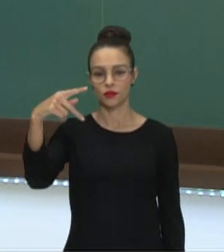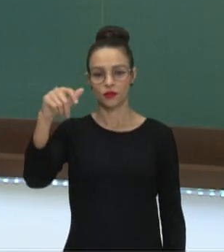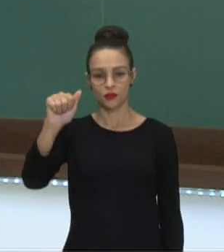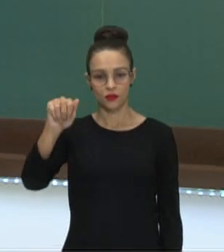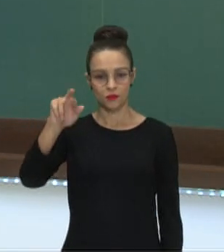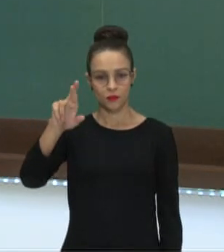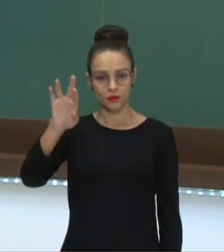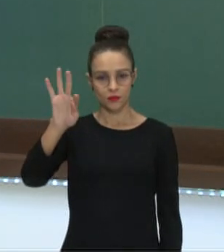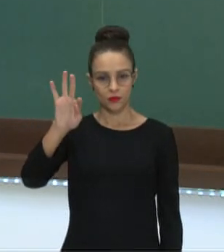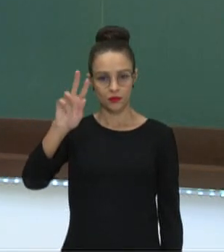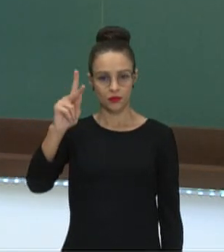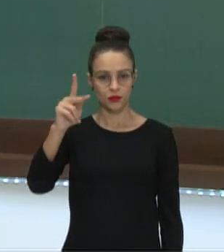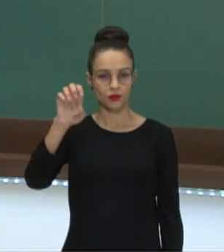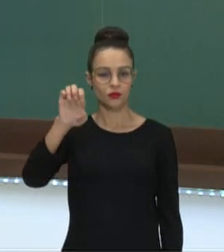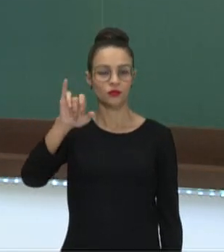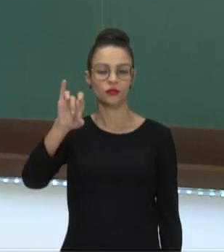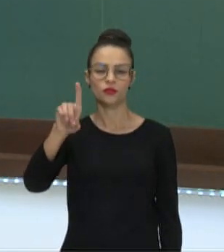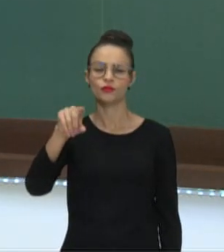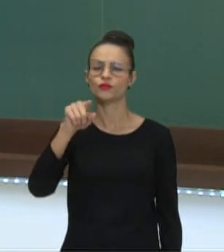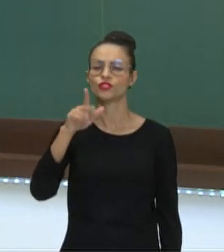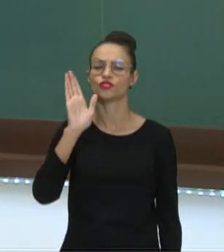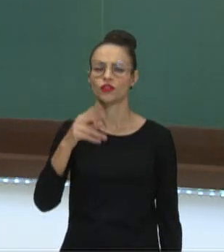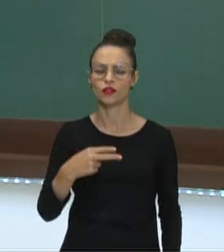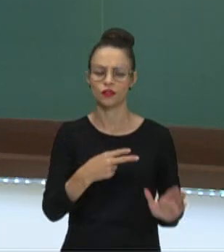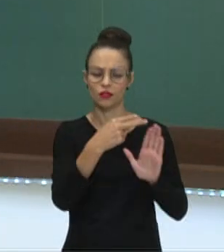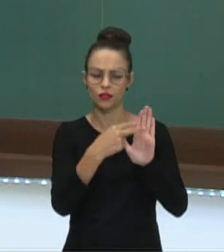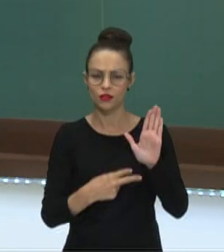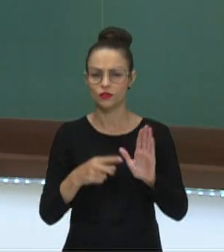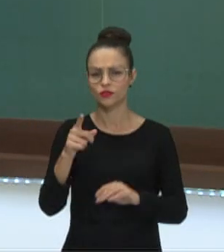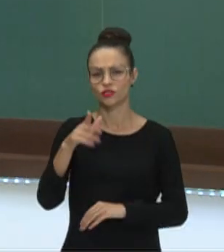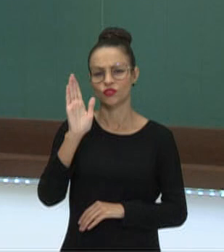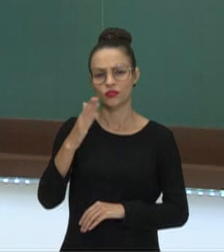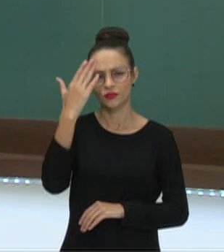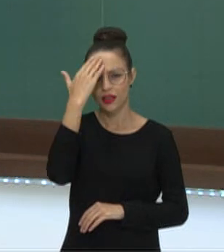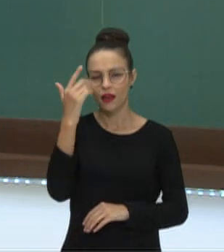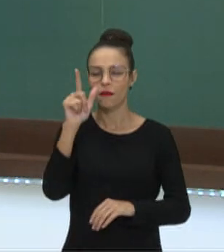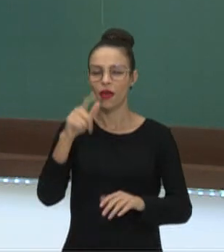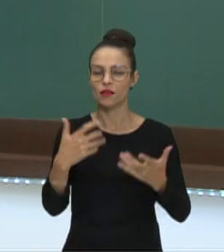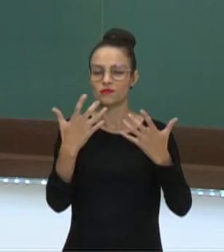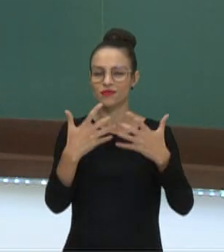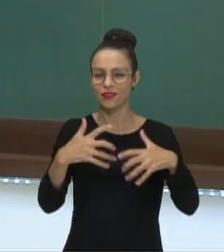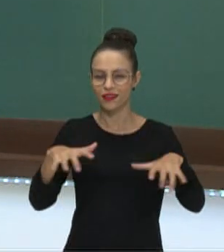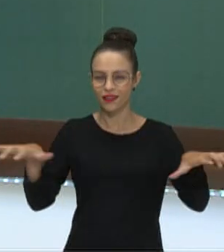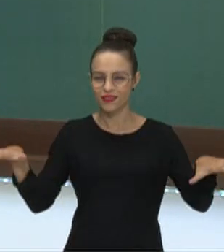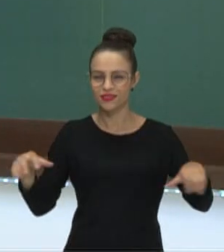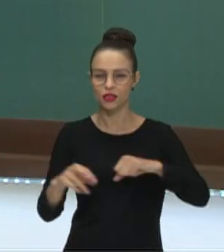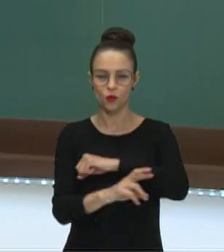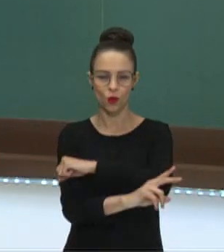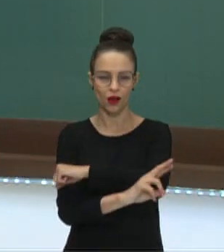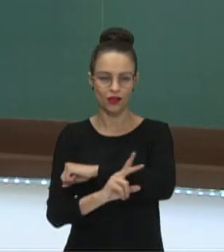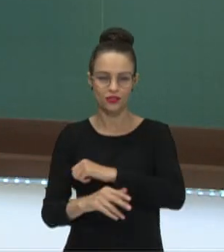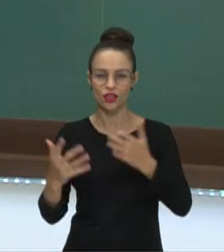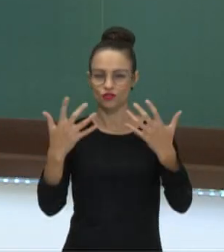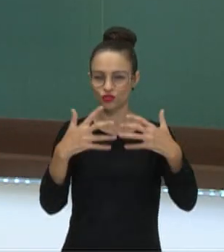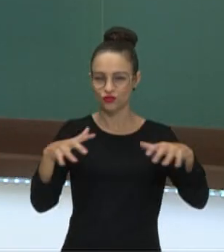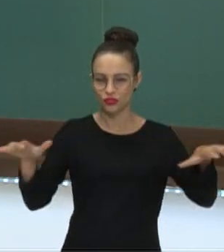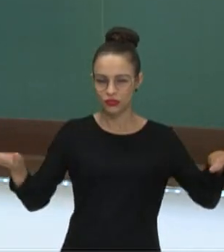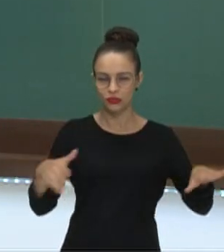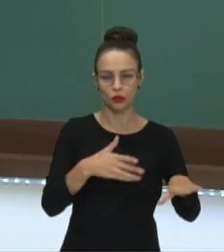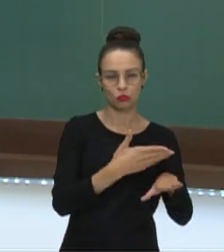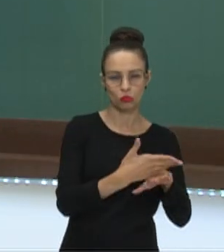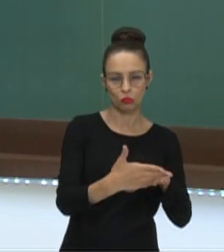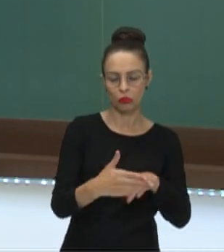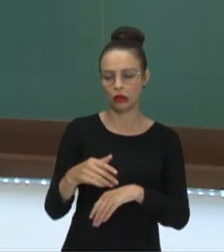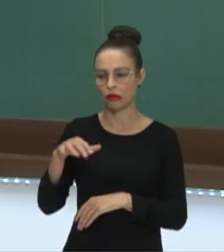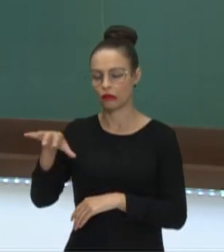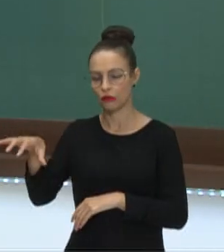pouquinho sobre ele, você já viu que era a prática da segregação racial, né? Então, eles queriam a divisão das raças, não queriam